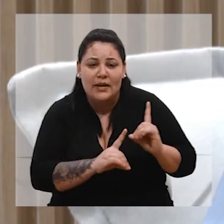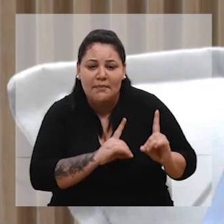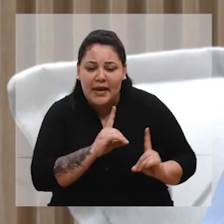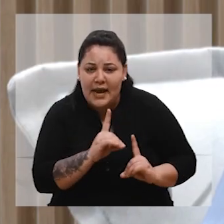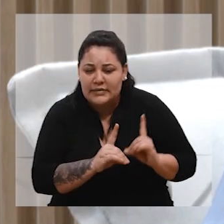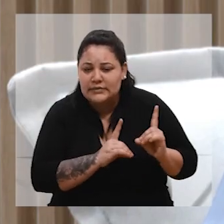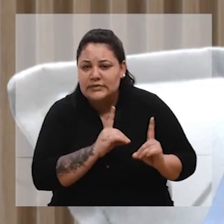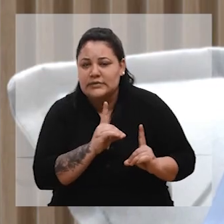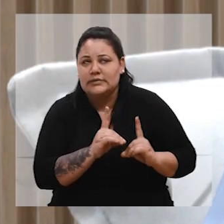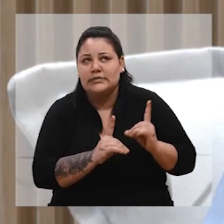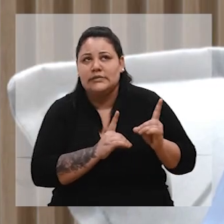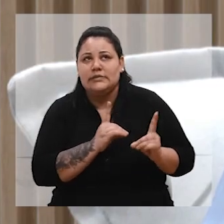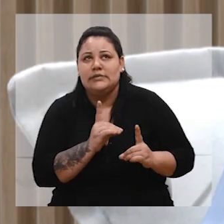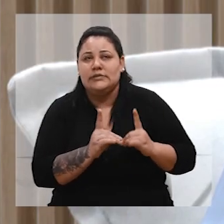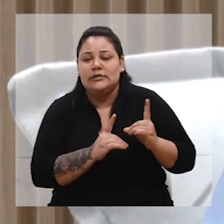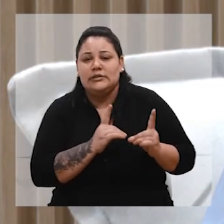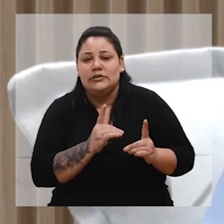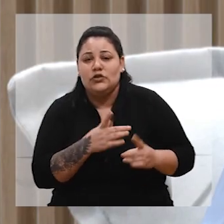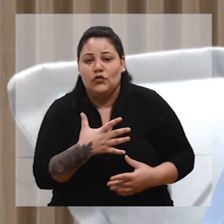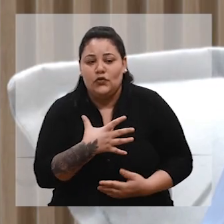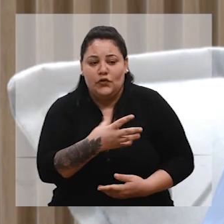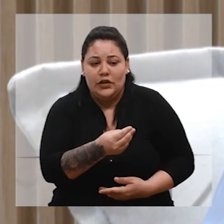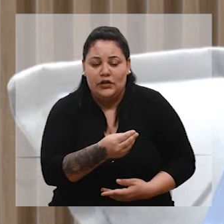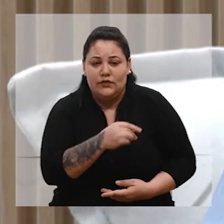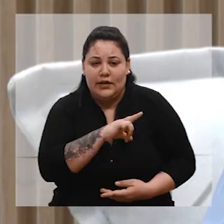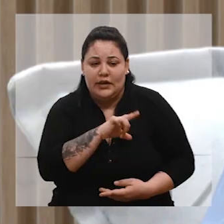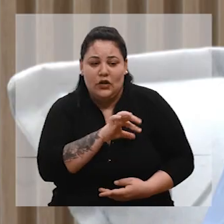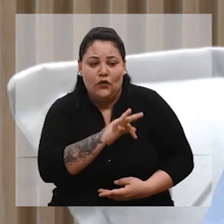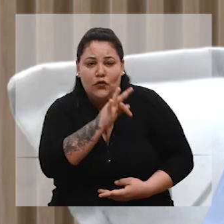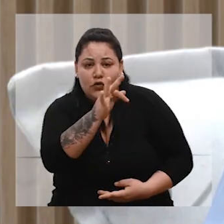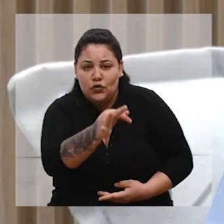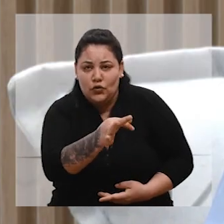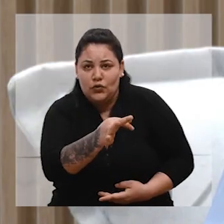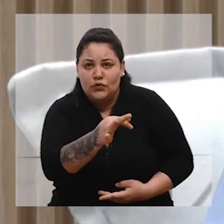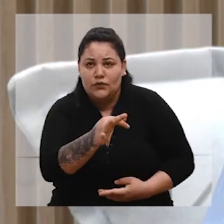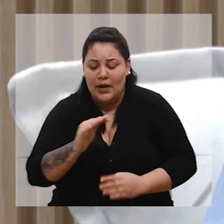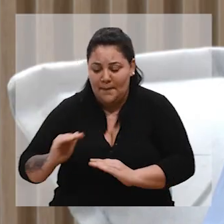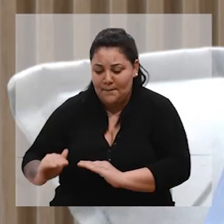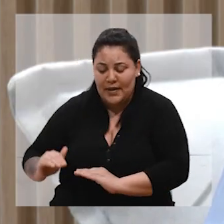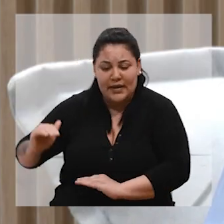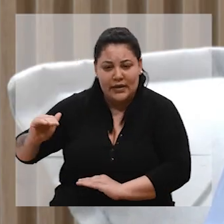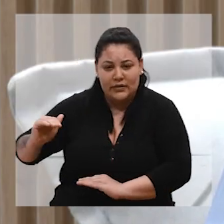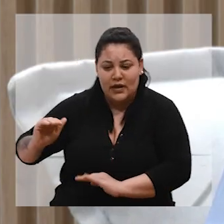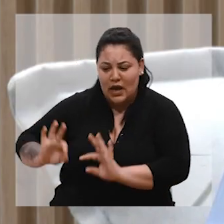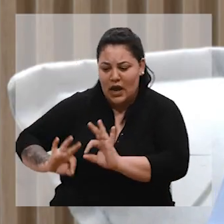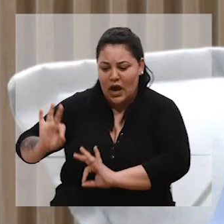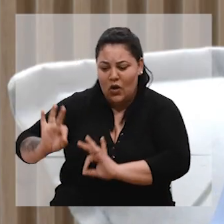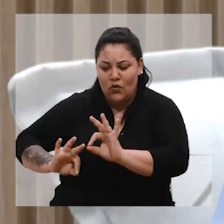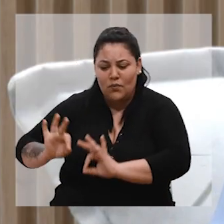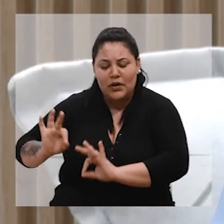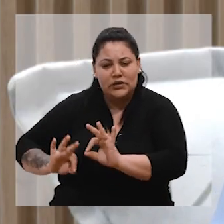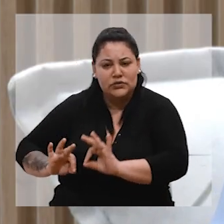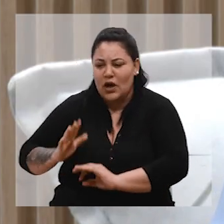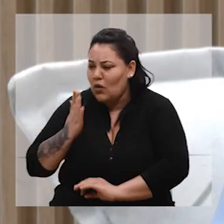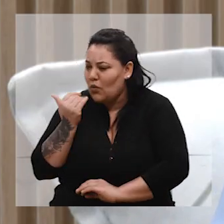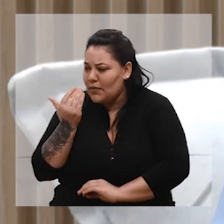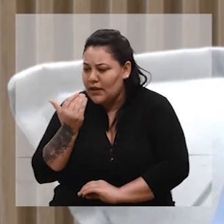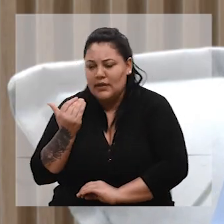as dinâmicas que o filho vai exercitando lá de pequeno,